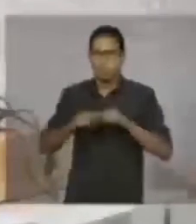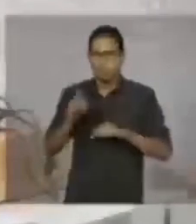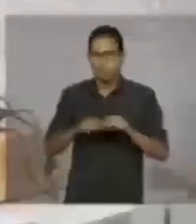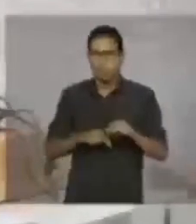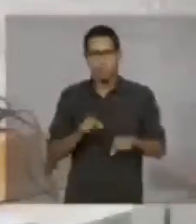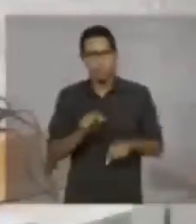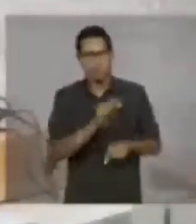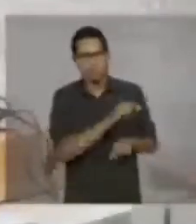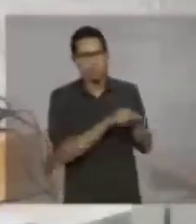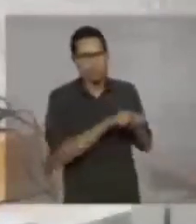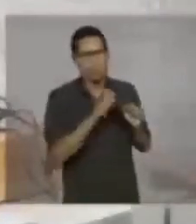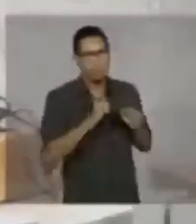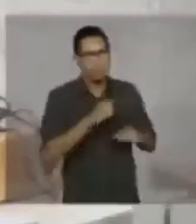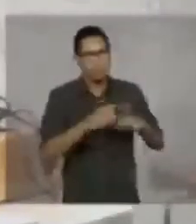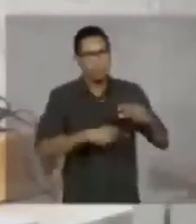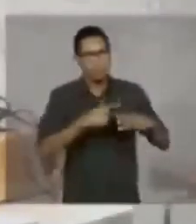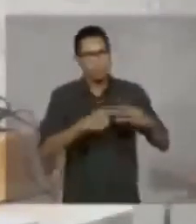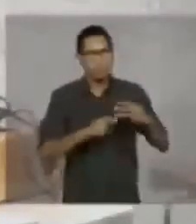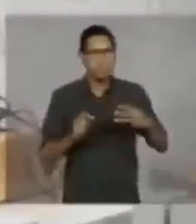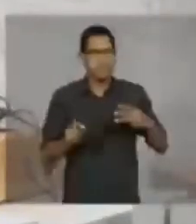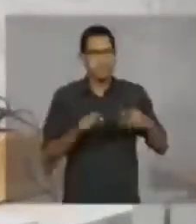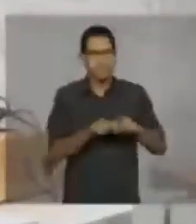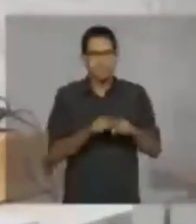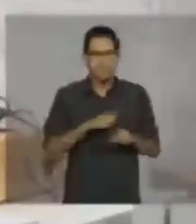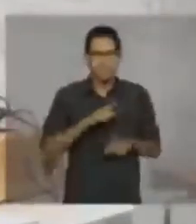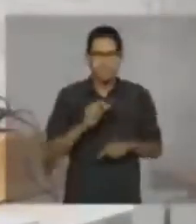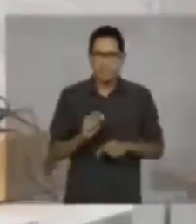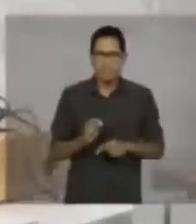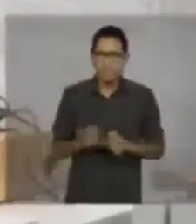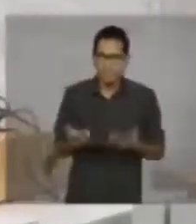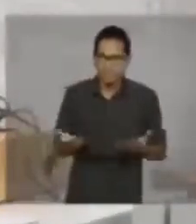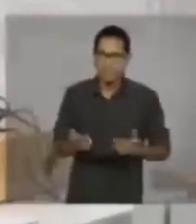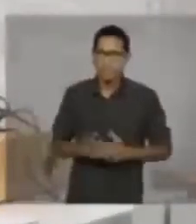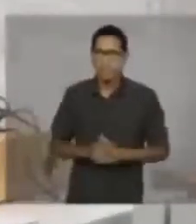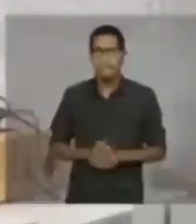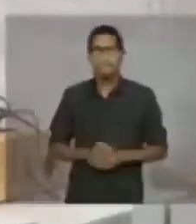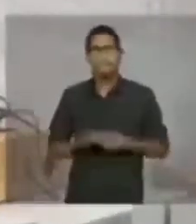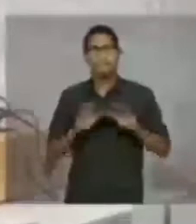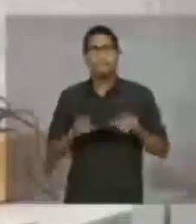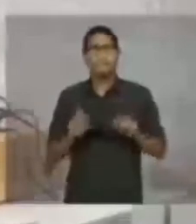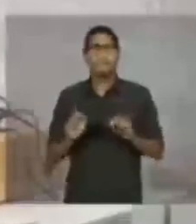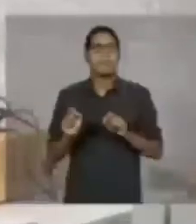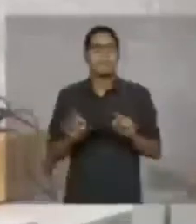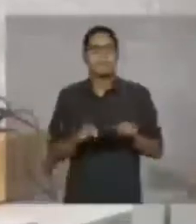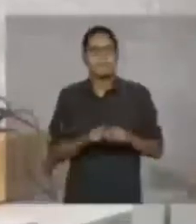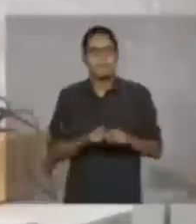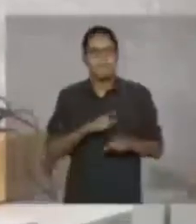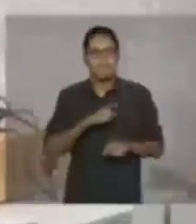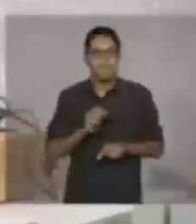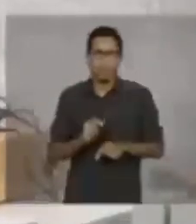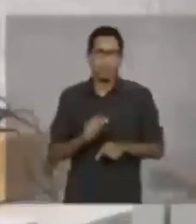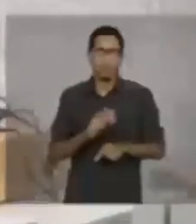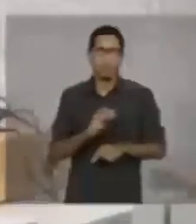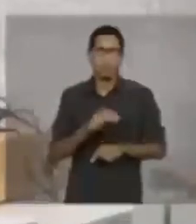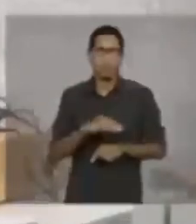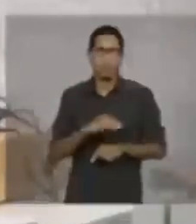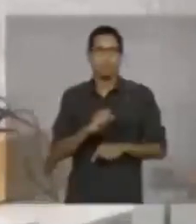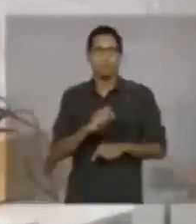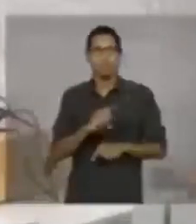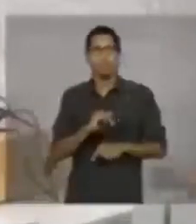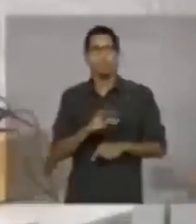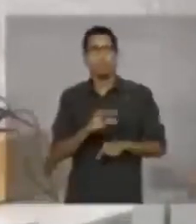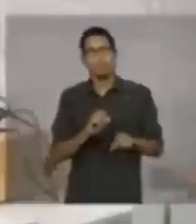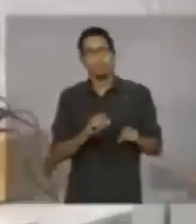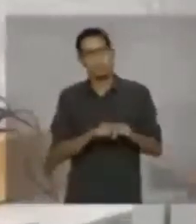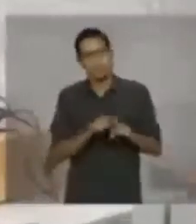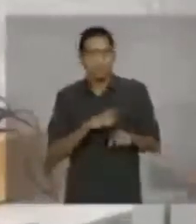orgânico também é reciclável e também está indo para aterro sanitário. O material orgânico, ele é compostável, claro, não todo